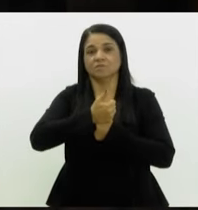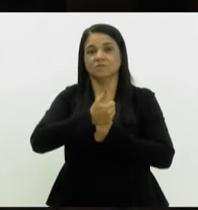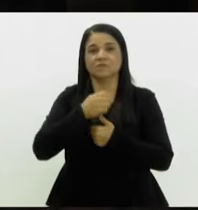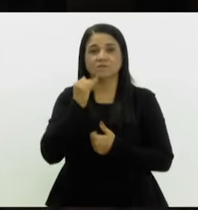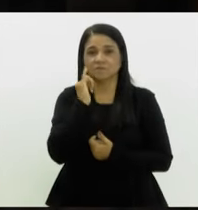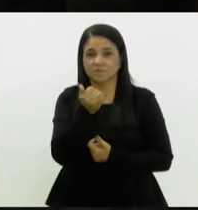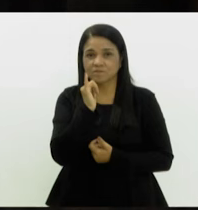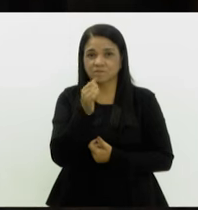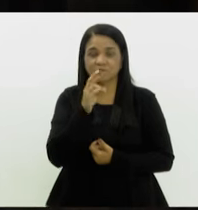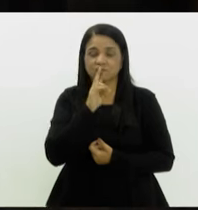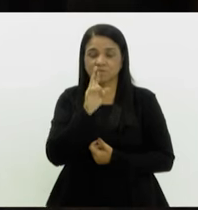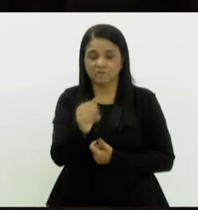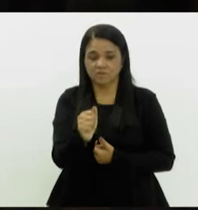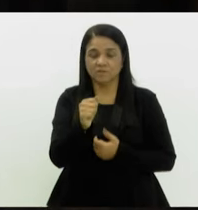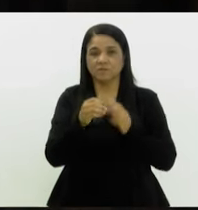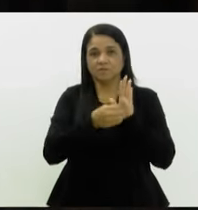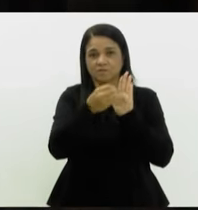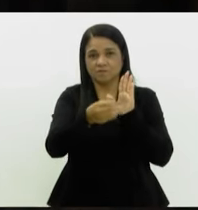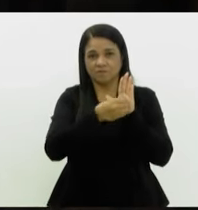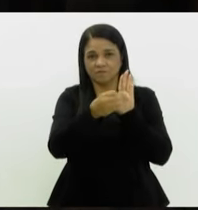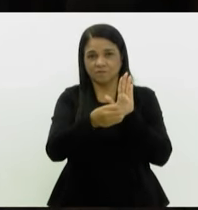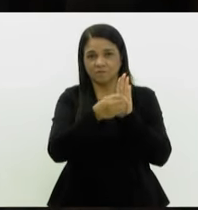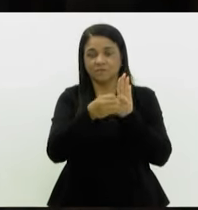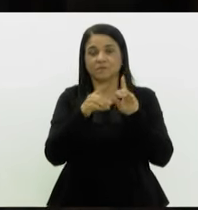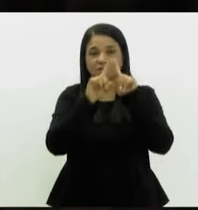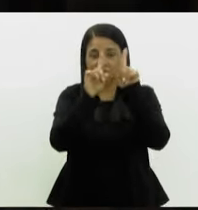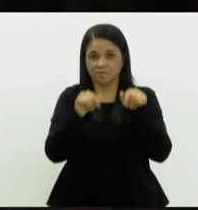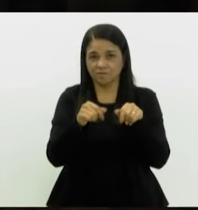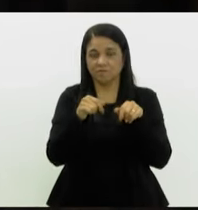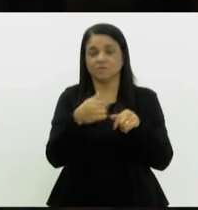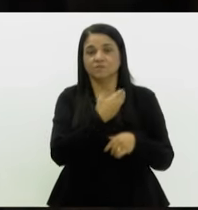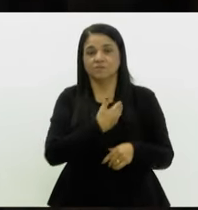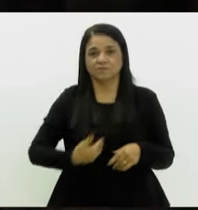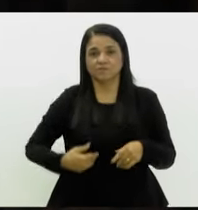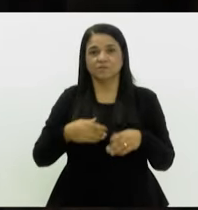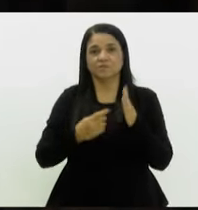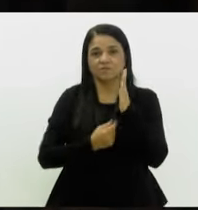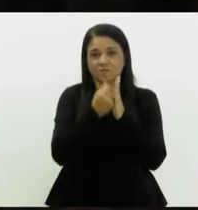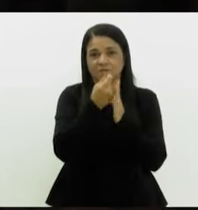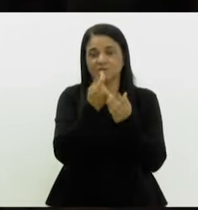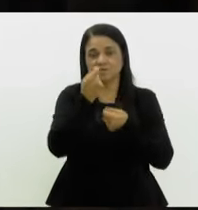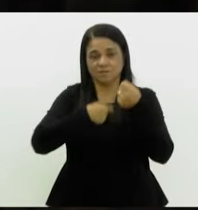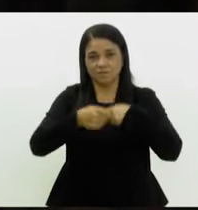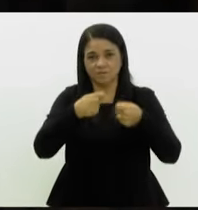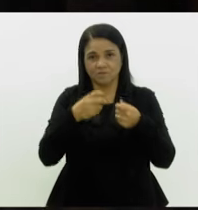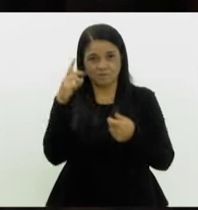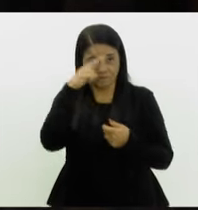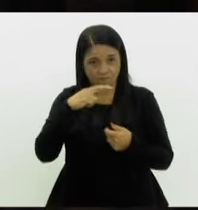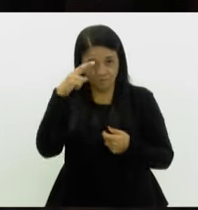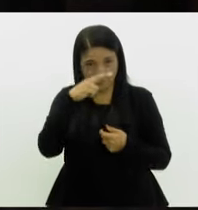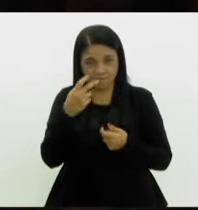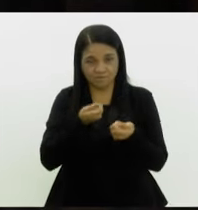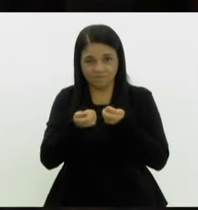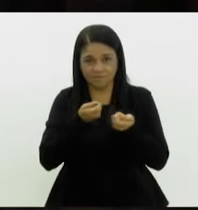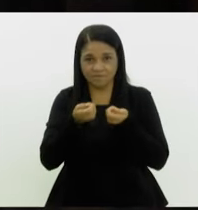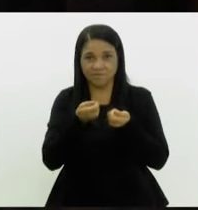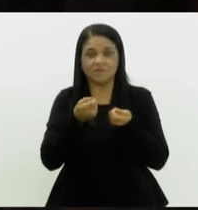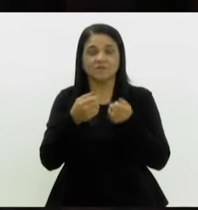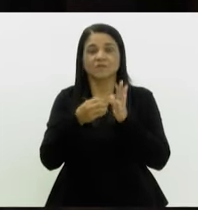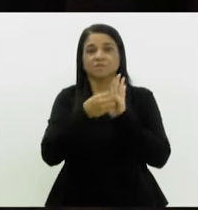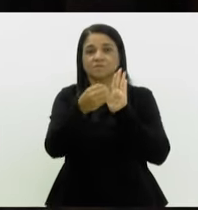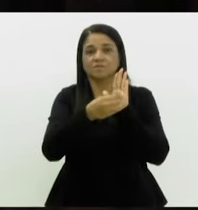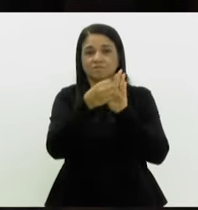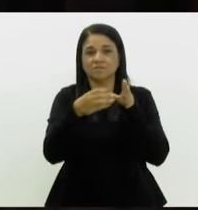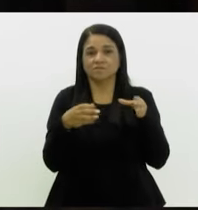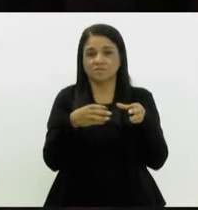deputado Rodrigo Amorim. Pendente de pareceres das comissões de Servidores Públicos, Orçamento, Finanças, Fiscalização Financeira e Controle. Para emitir parecer pela